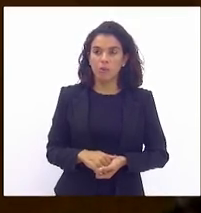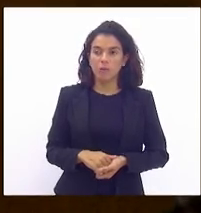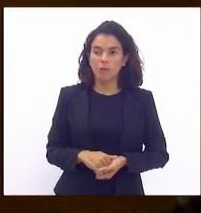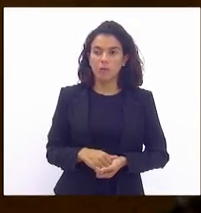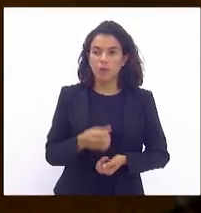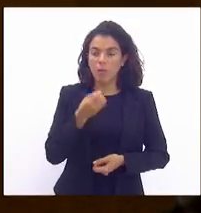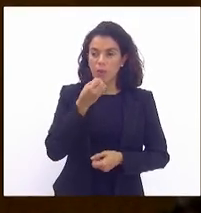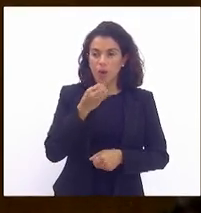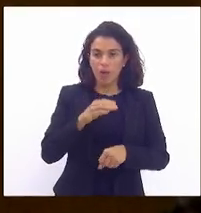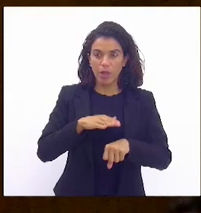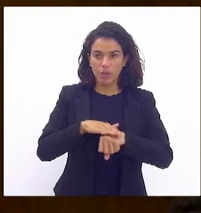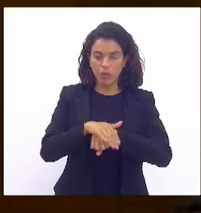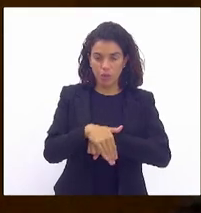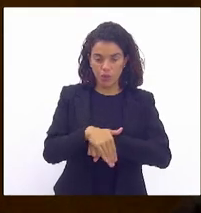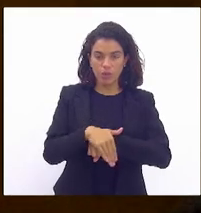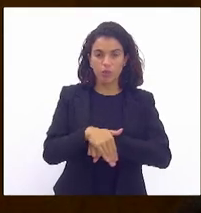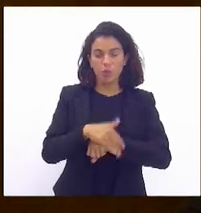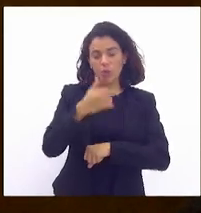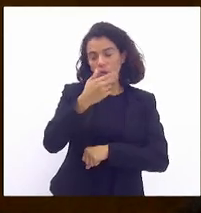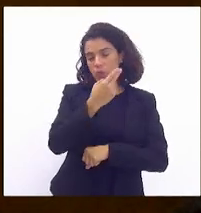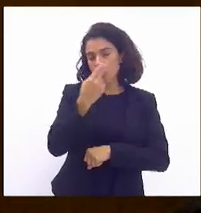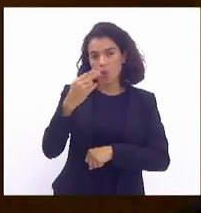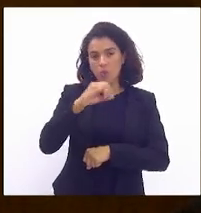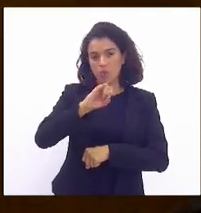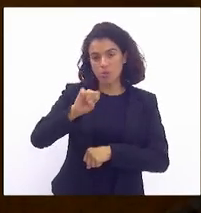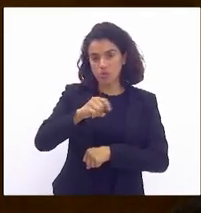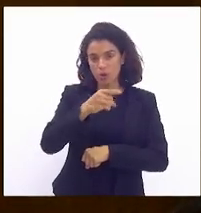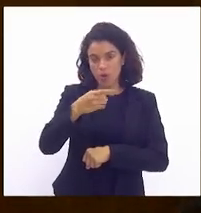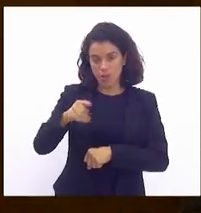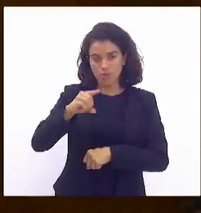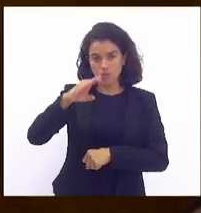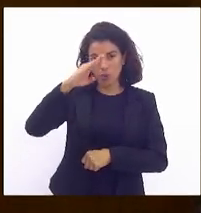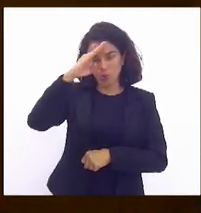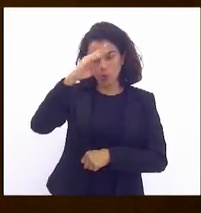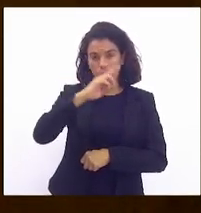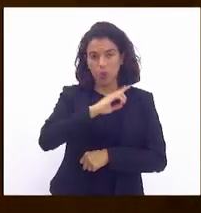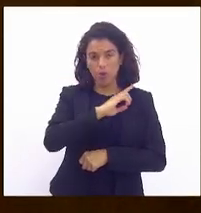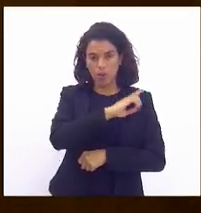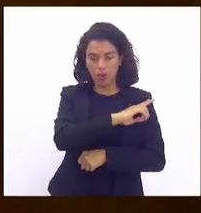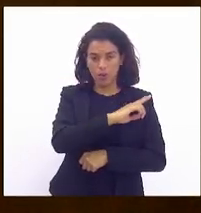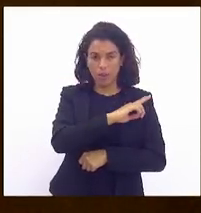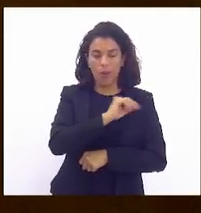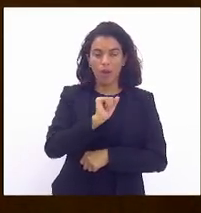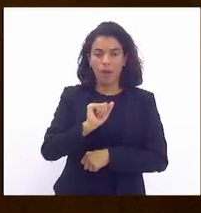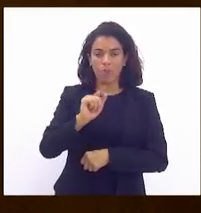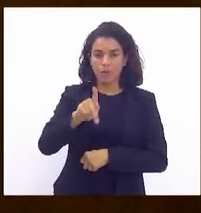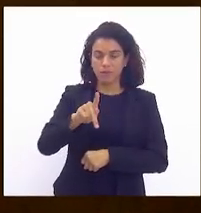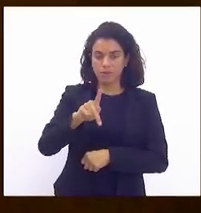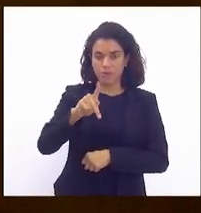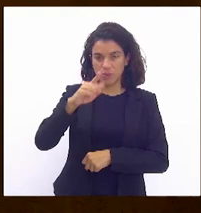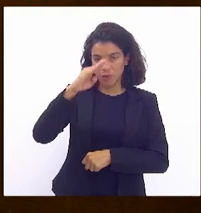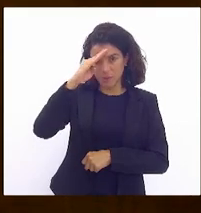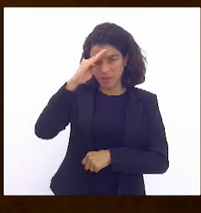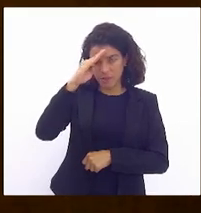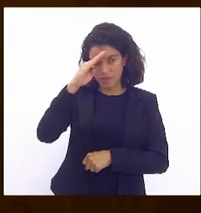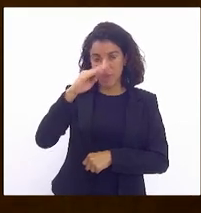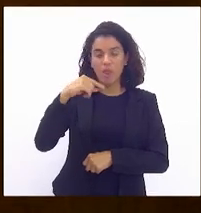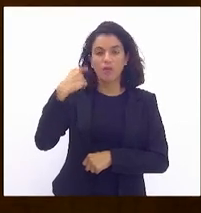Boa noite, meu nome é Antônio João, coronel reformado do Exército, pastor evangélico, advogado